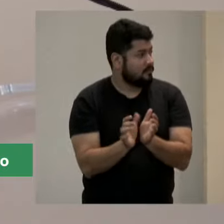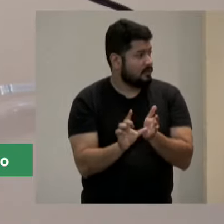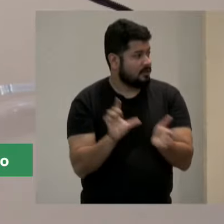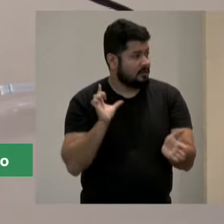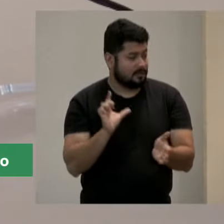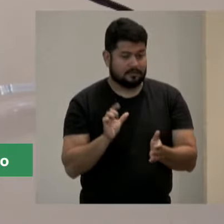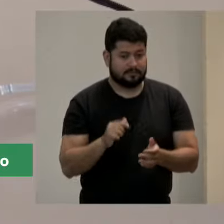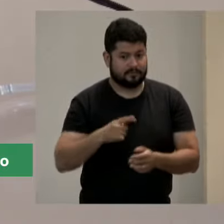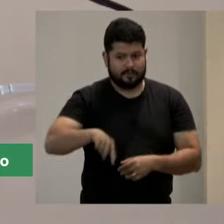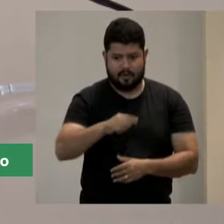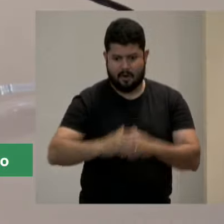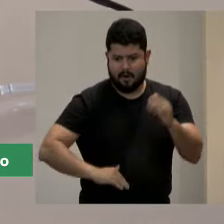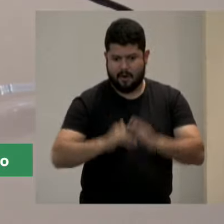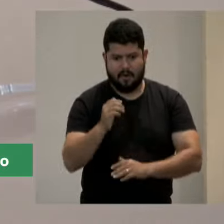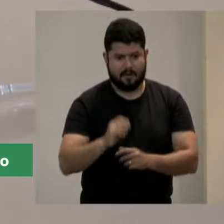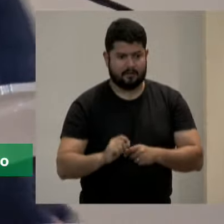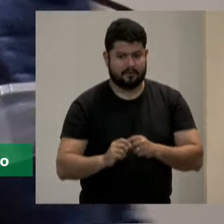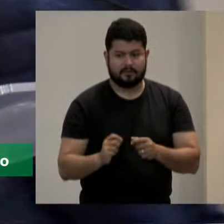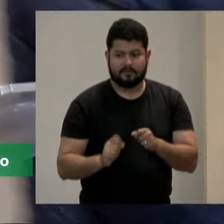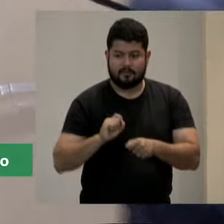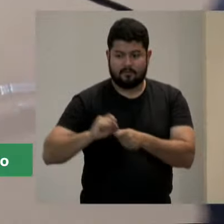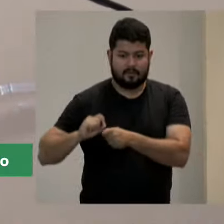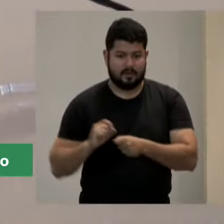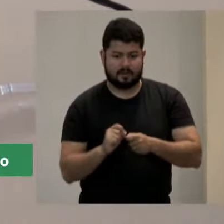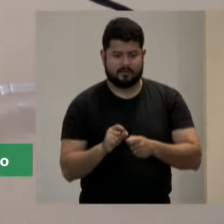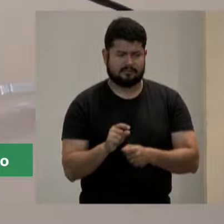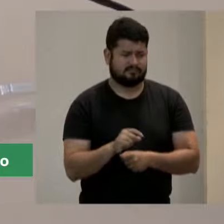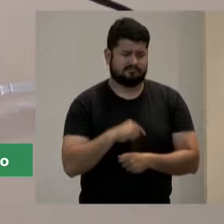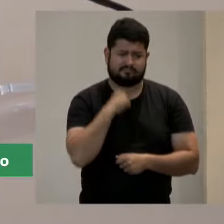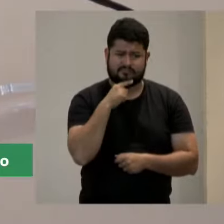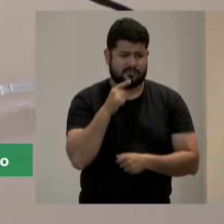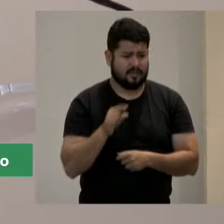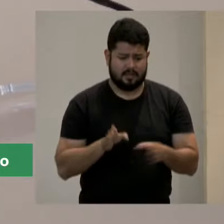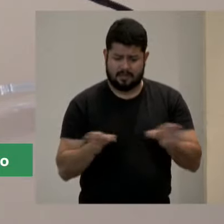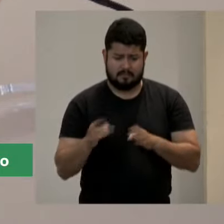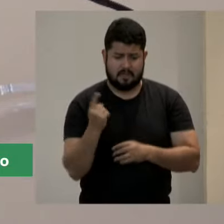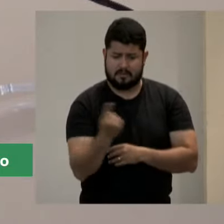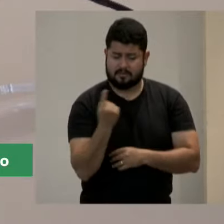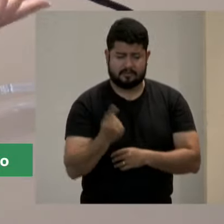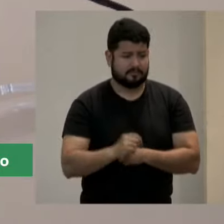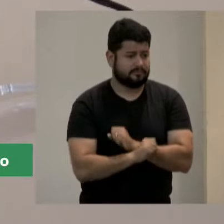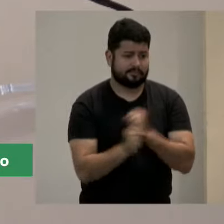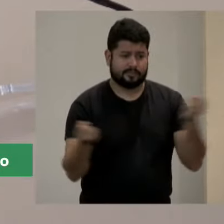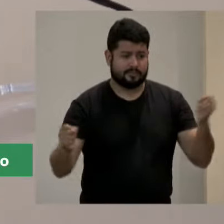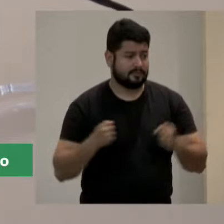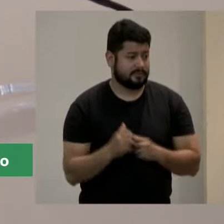poderia ser desenvolvida, né? Ninguém faz acessibilidade sozinho, e vocês sabem muito bem, quem está aqui